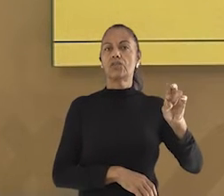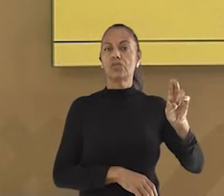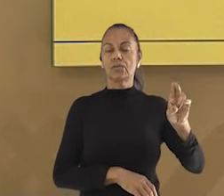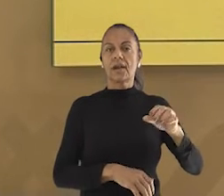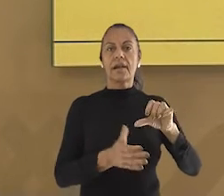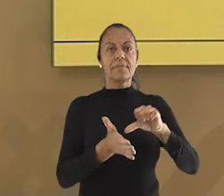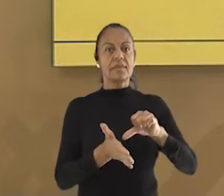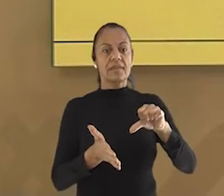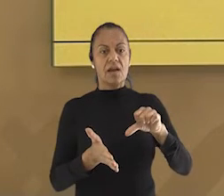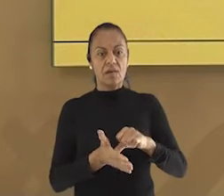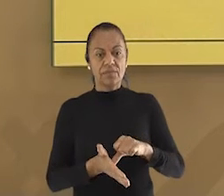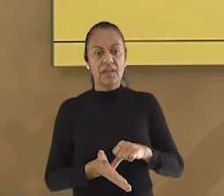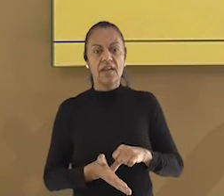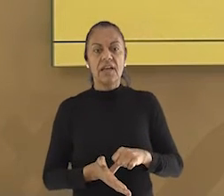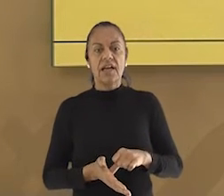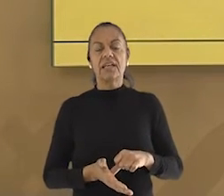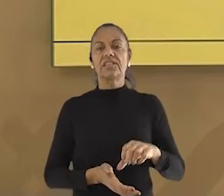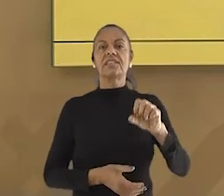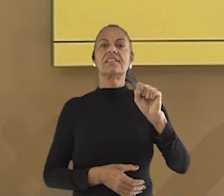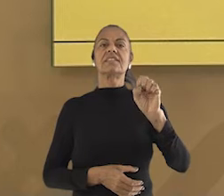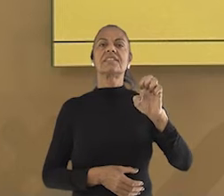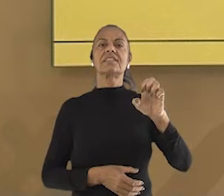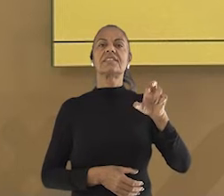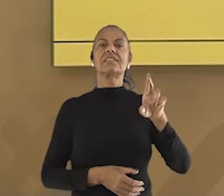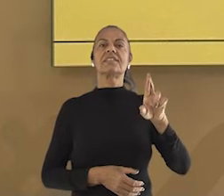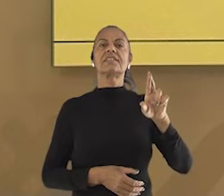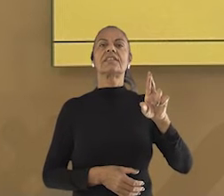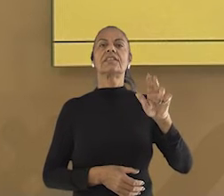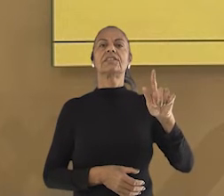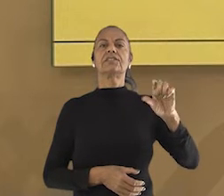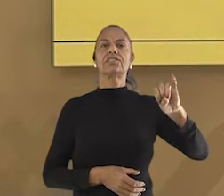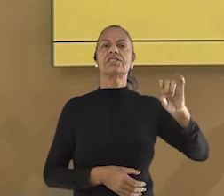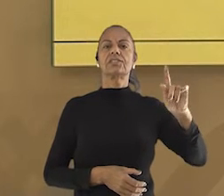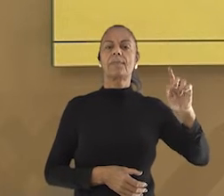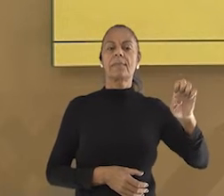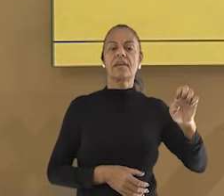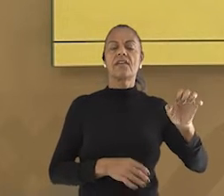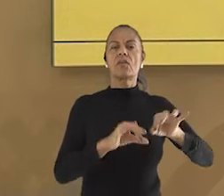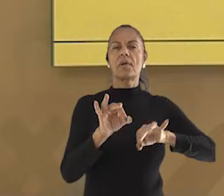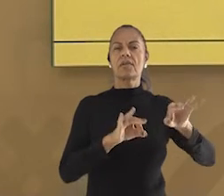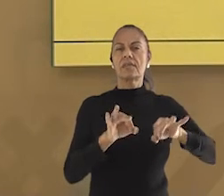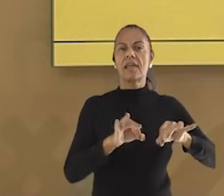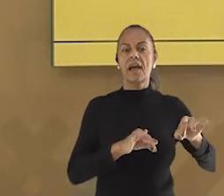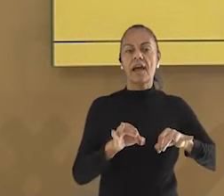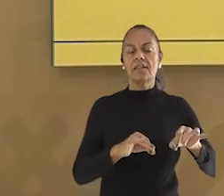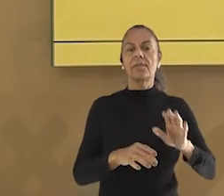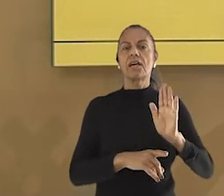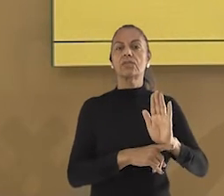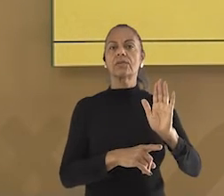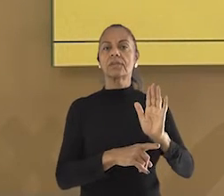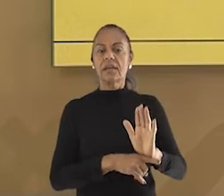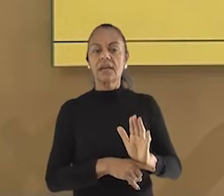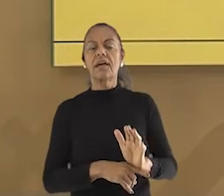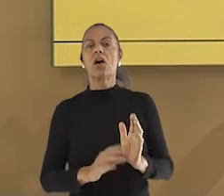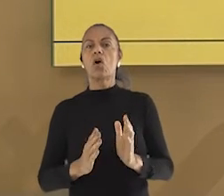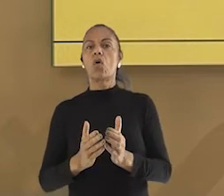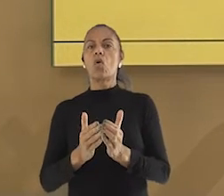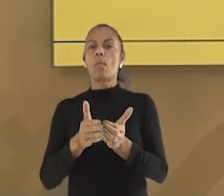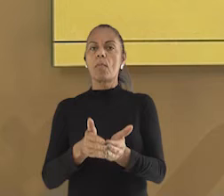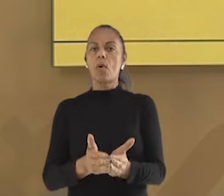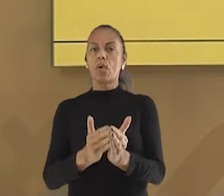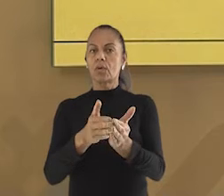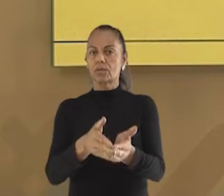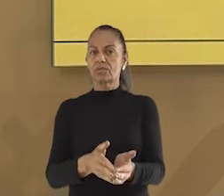de Sergipe. Ela apresenta problemas como inundações, pois foi construída às pressas e foi projetada